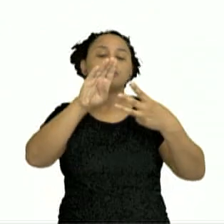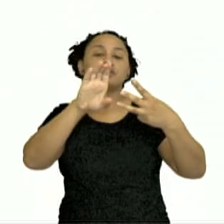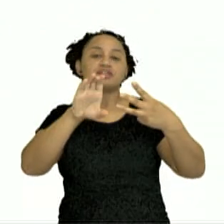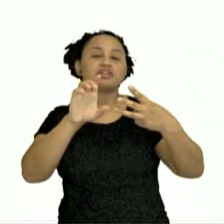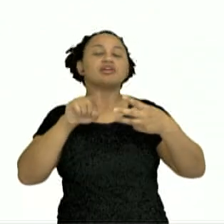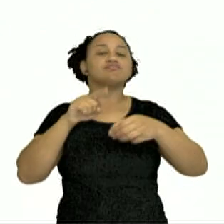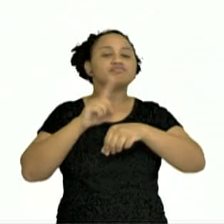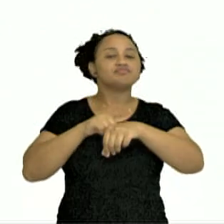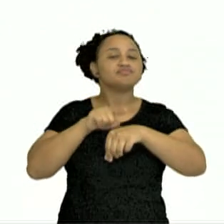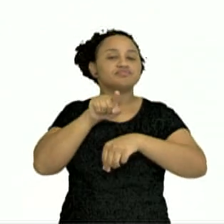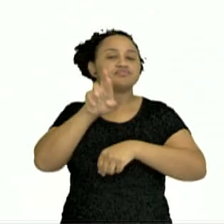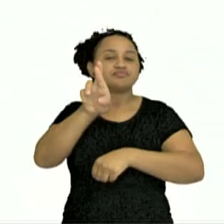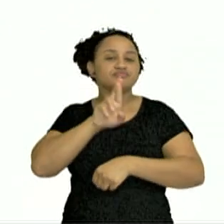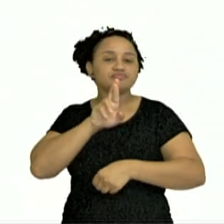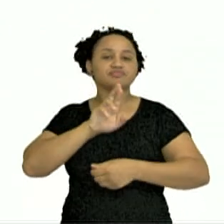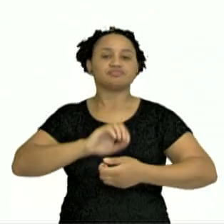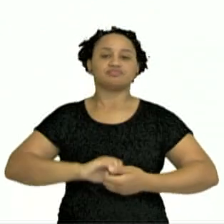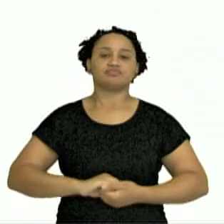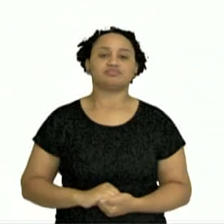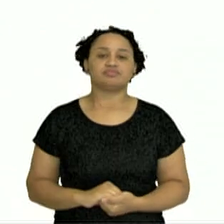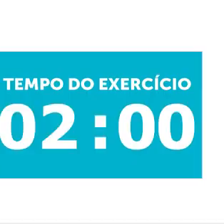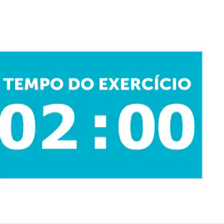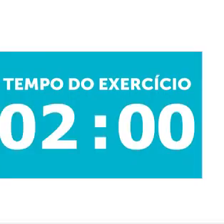relógio na tela, vai lá.